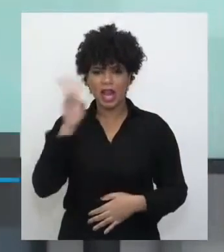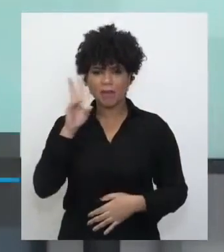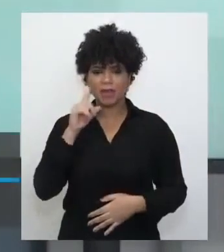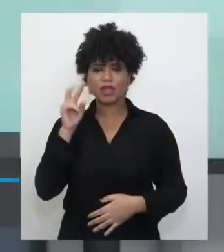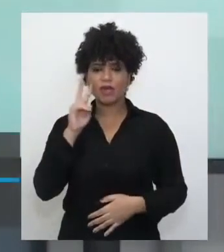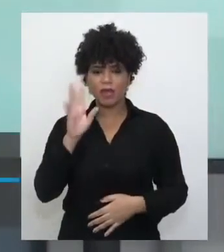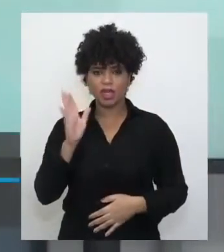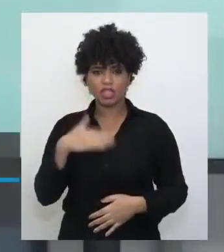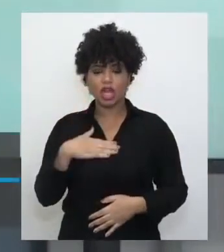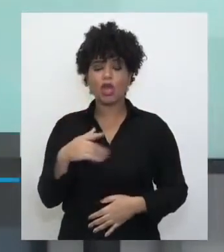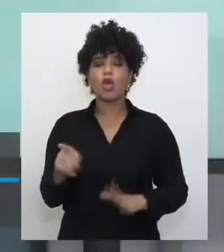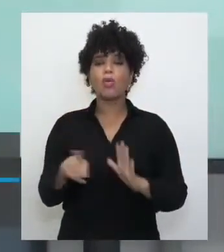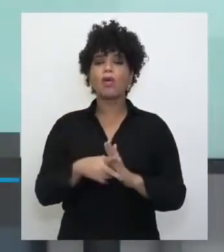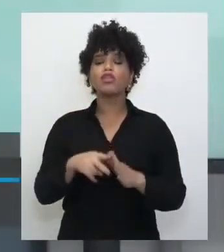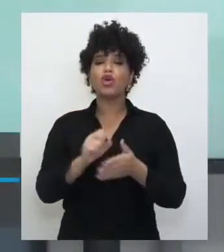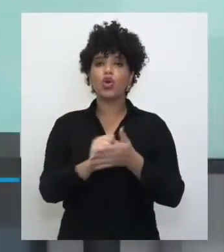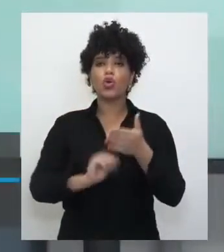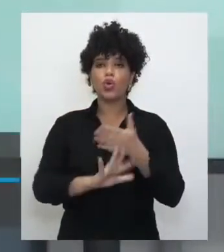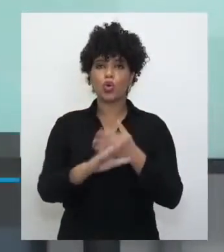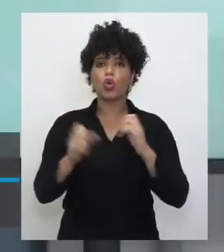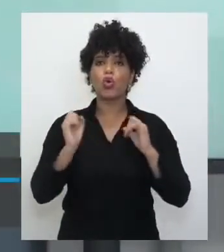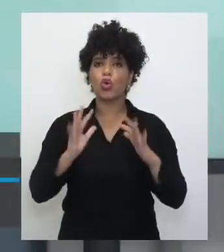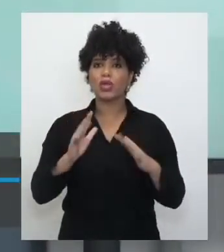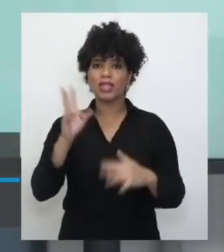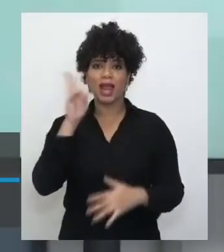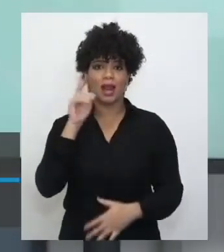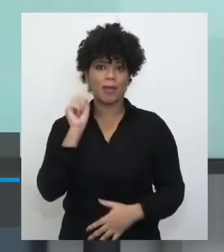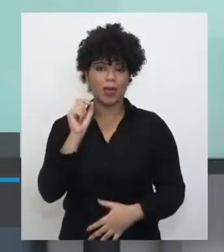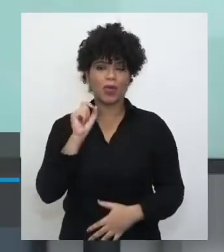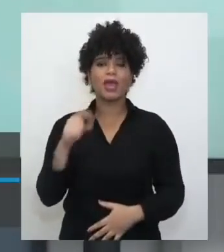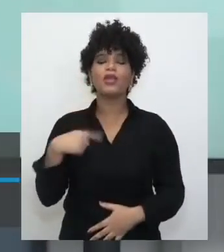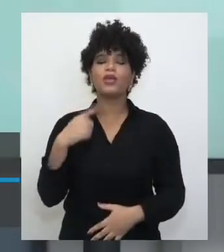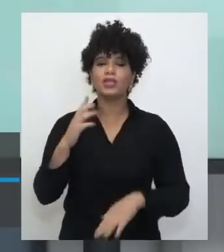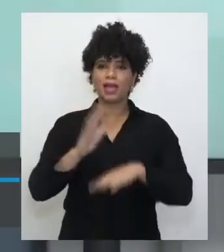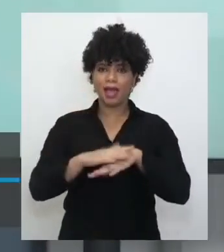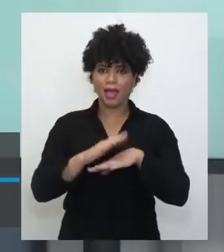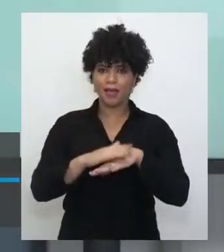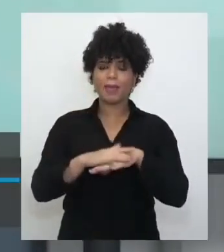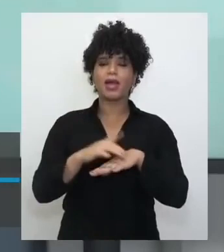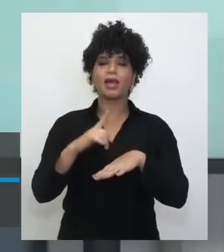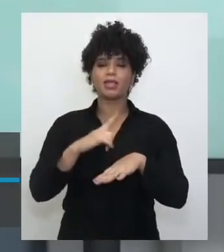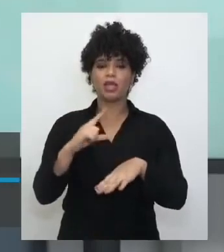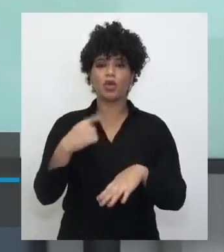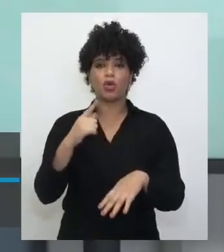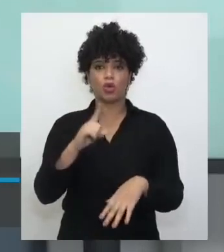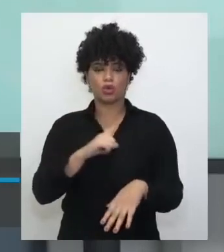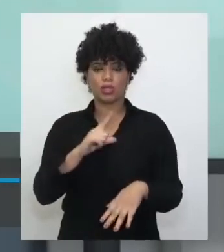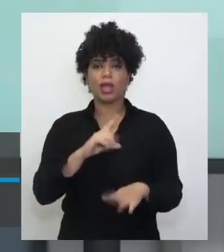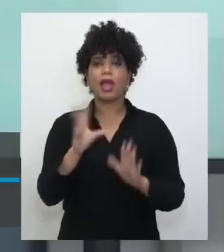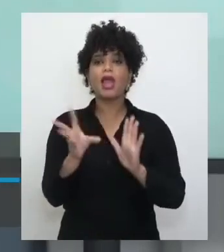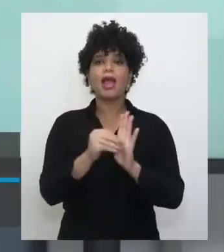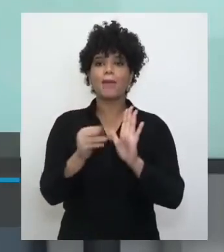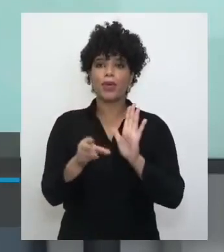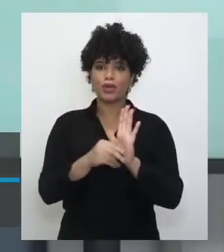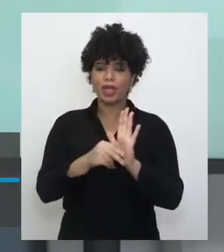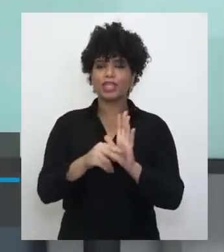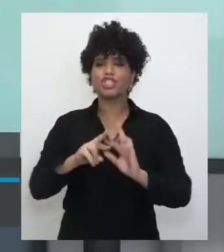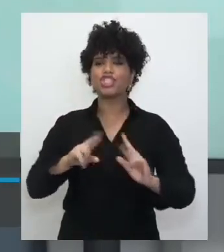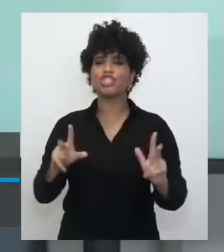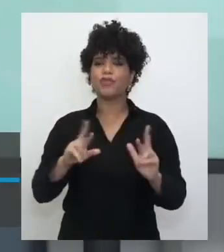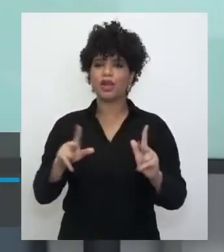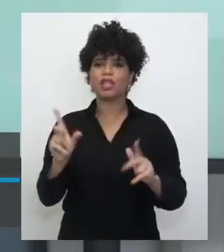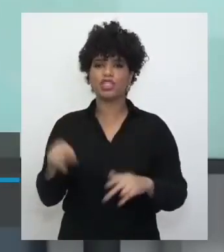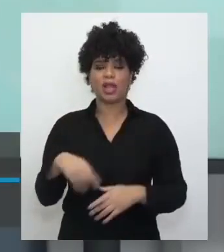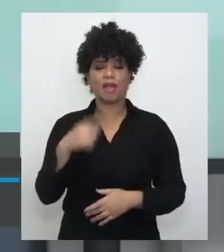abordagem do material Currículo em Ação, né? Lembrando que a gente está pensando nas habilidades que tem lá, mas a gente está abordando as habilidades de uma forma diferente, tá